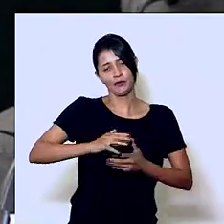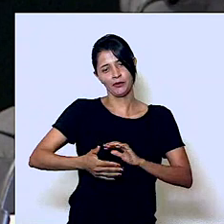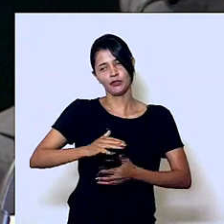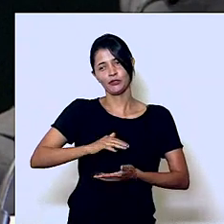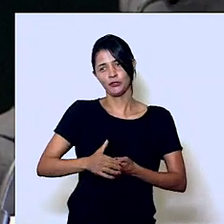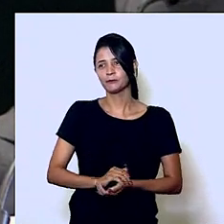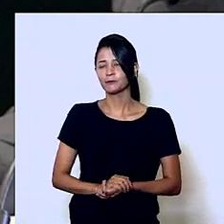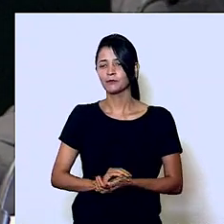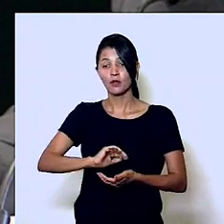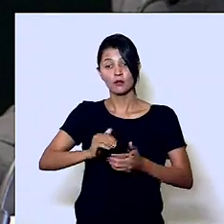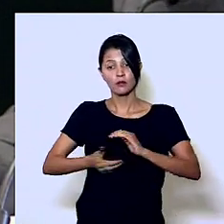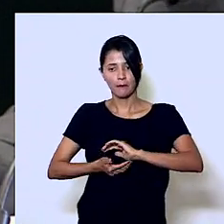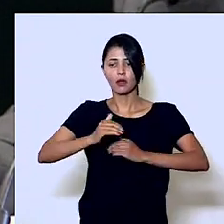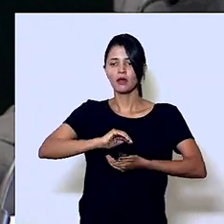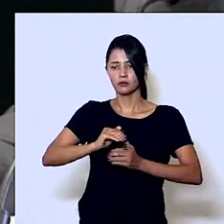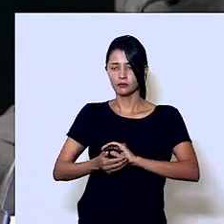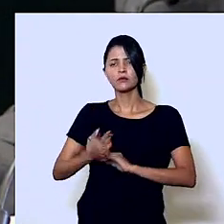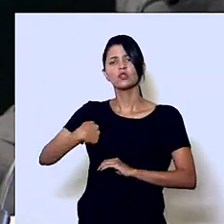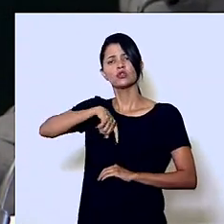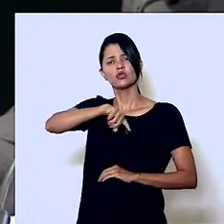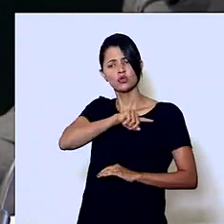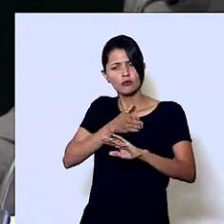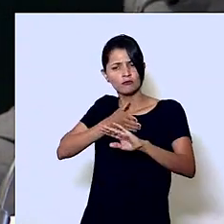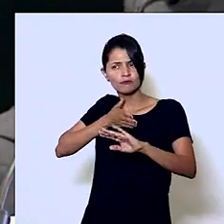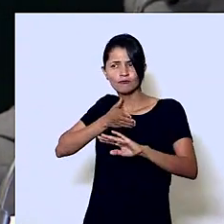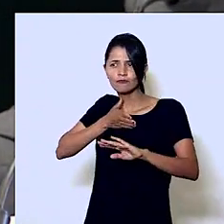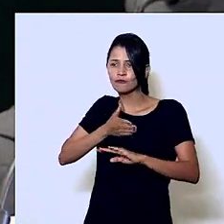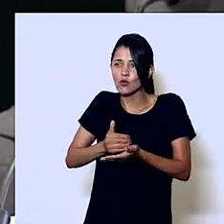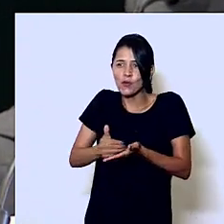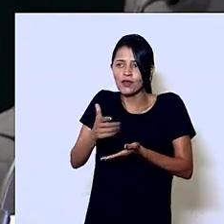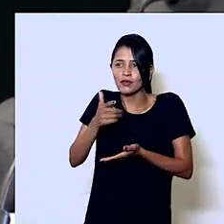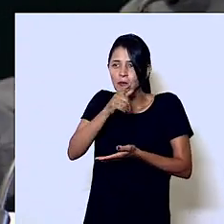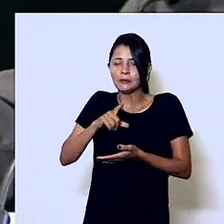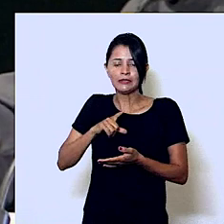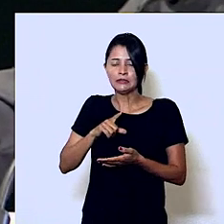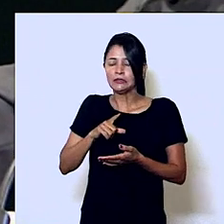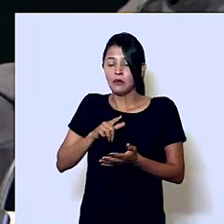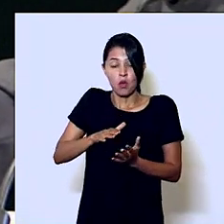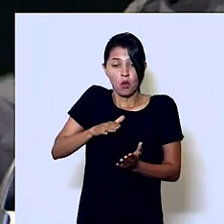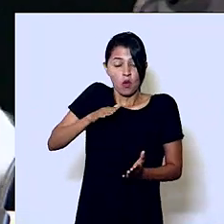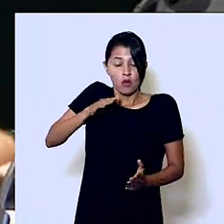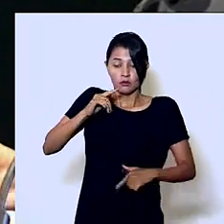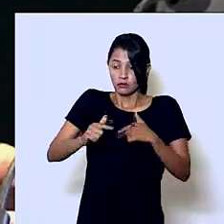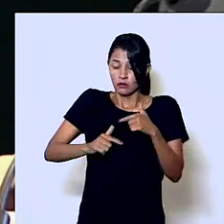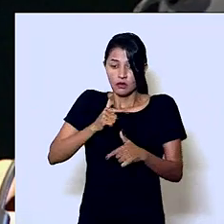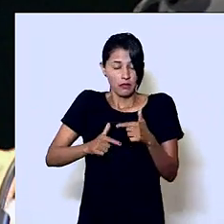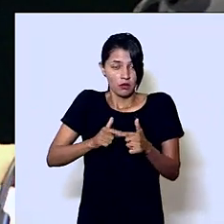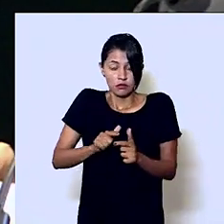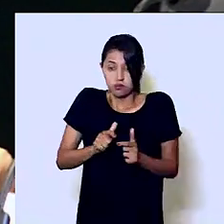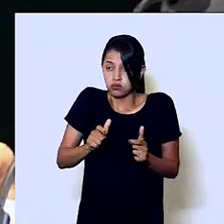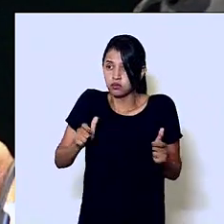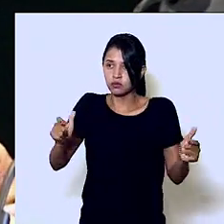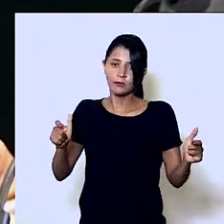de início assim, avassalados pela demanda por trabalho, né? E a Secretaria-Geral, num